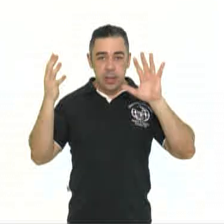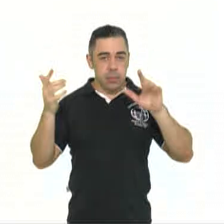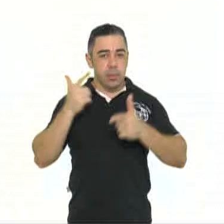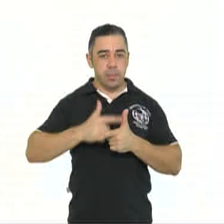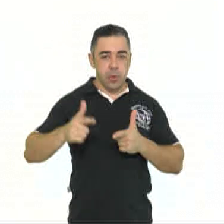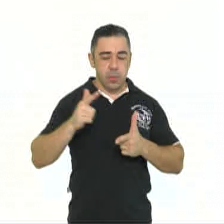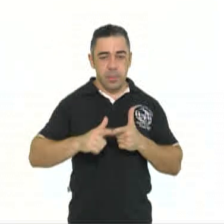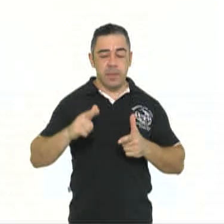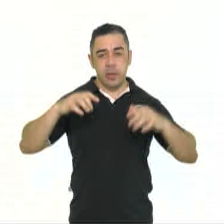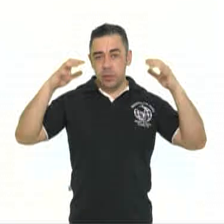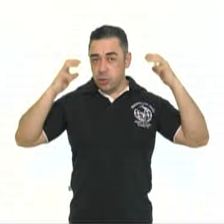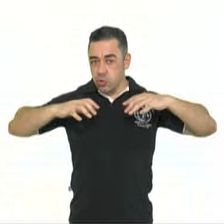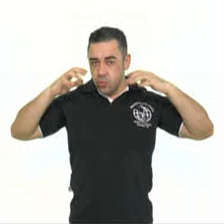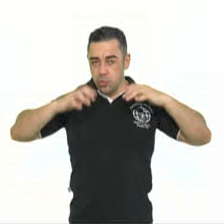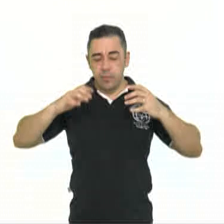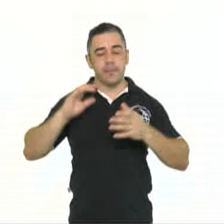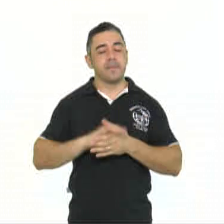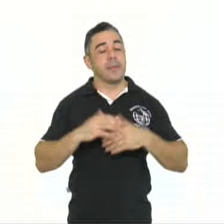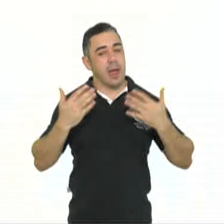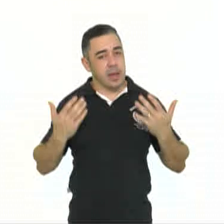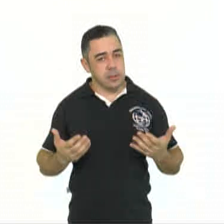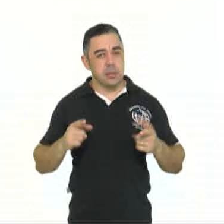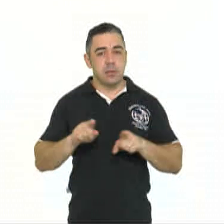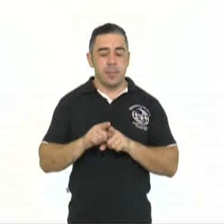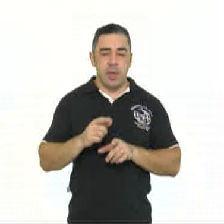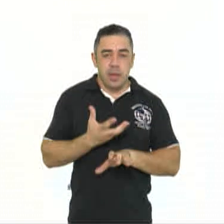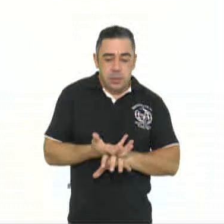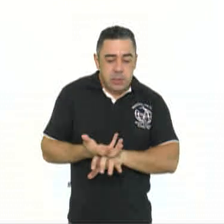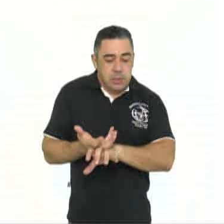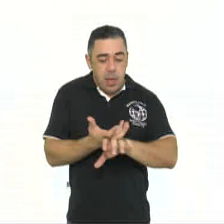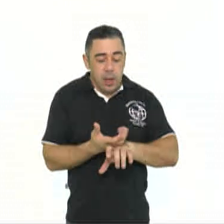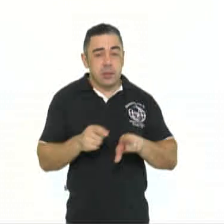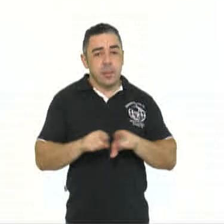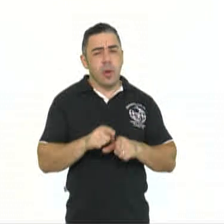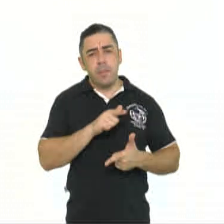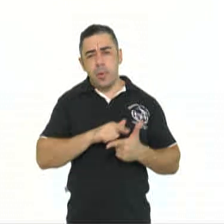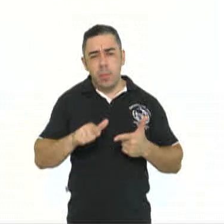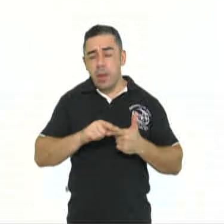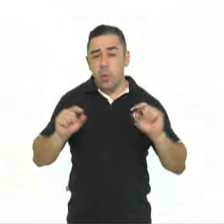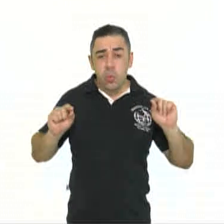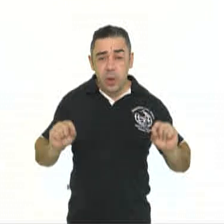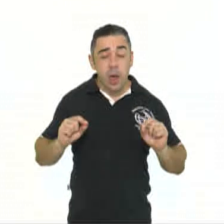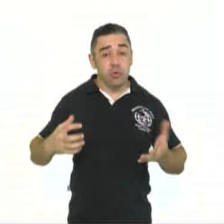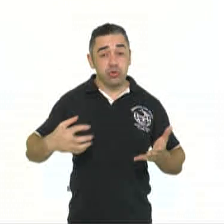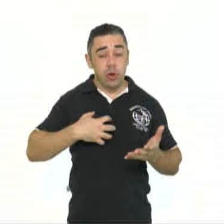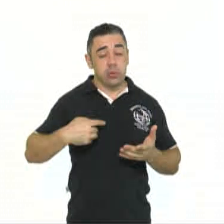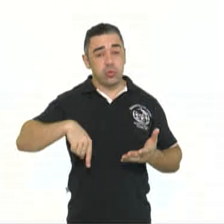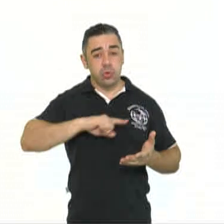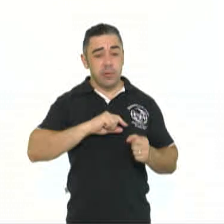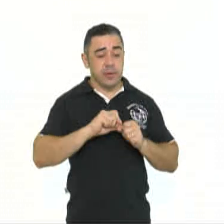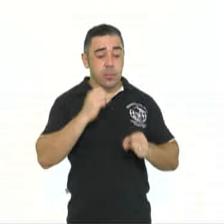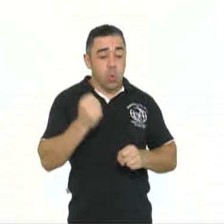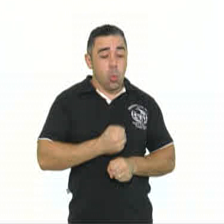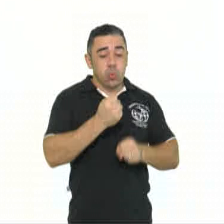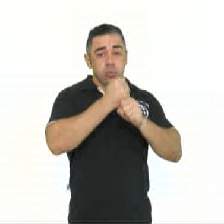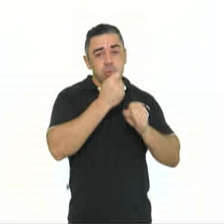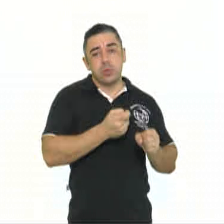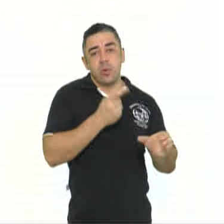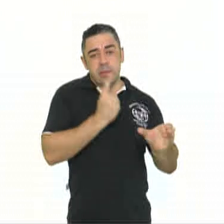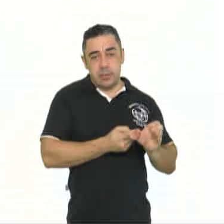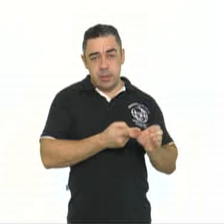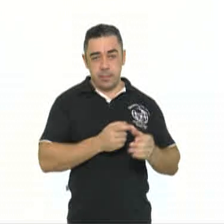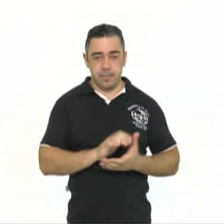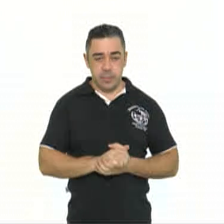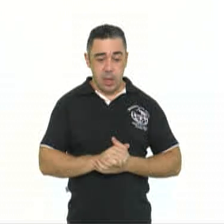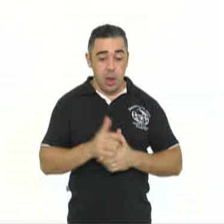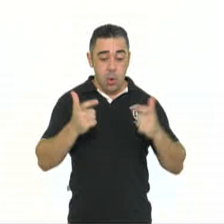o volume das precipitações, assim como a seca, mas grande parte do problema está na forma como construímos as nossas cidades.